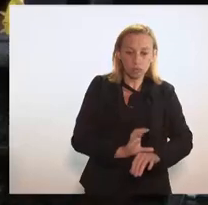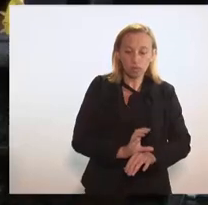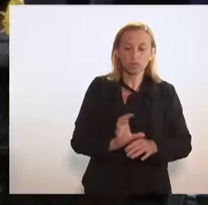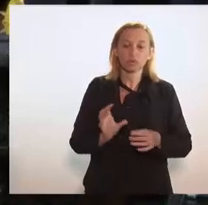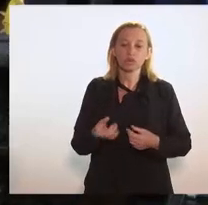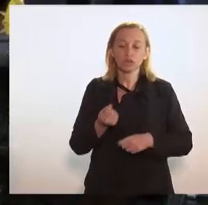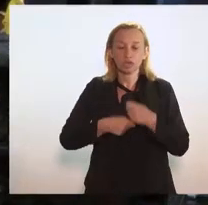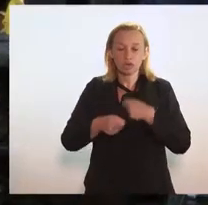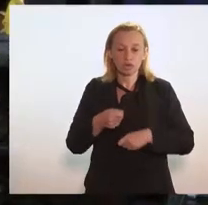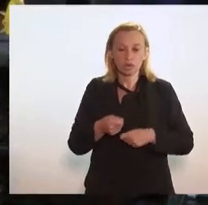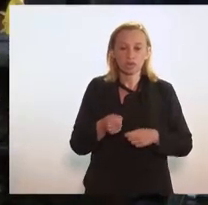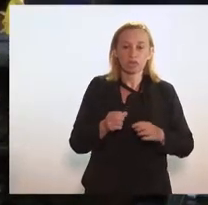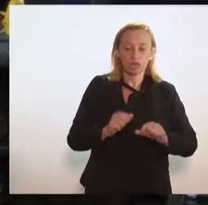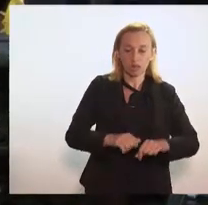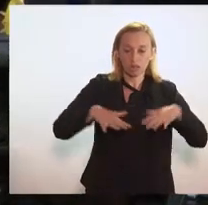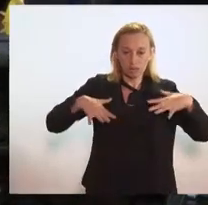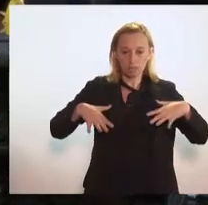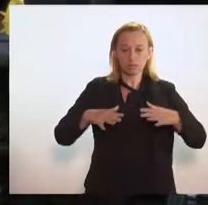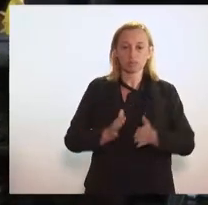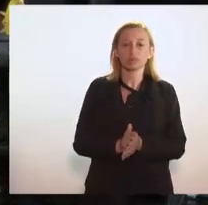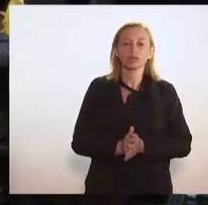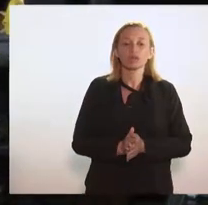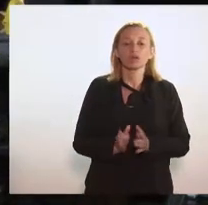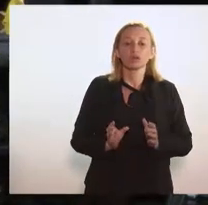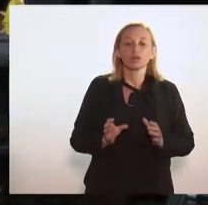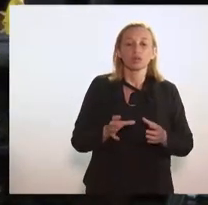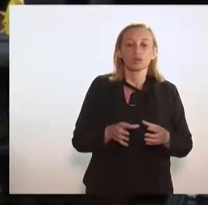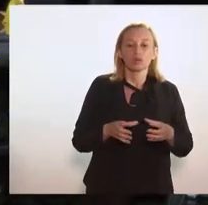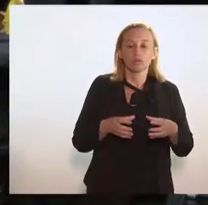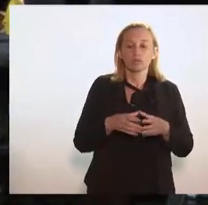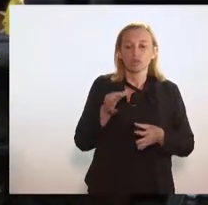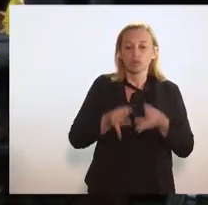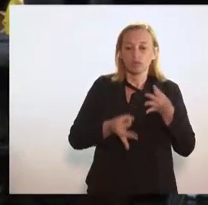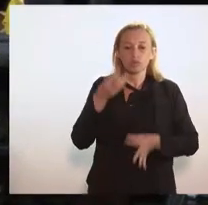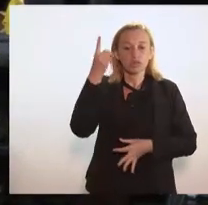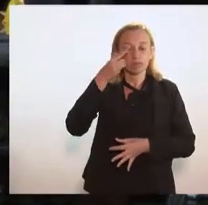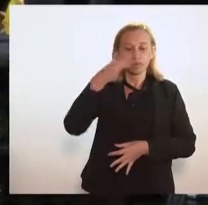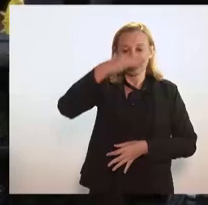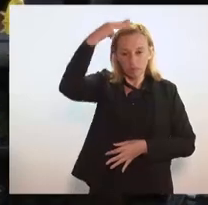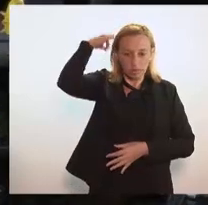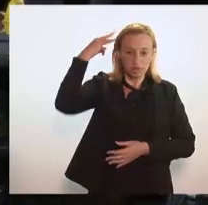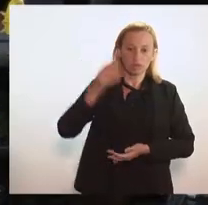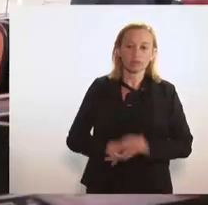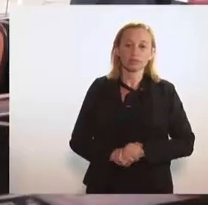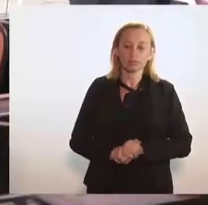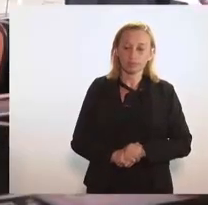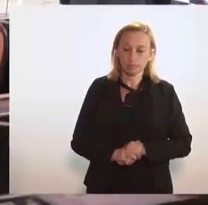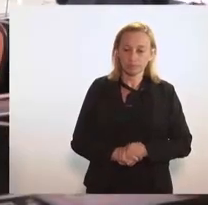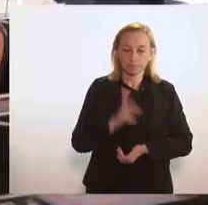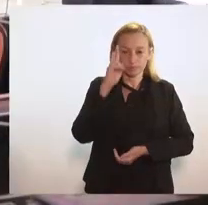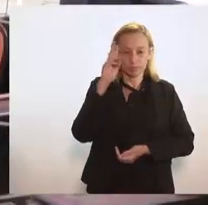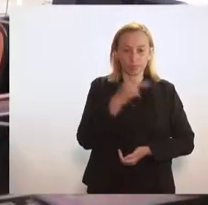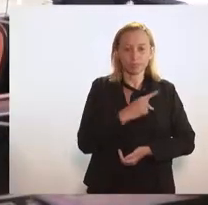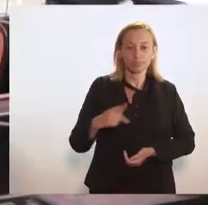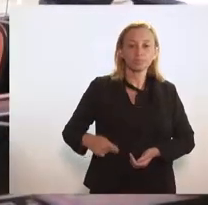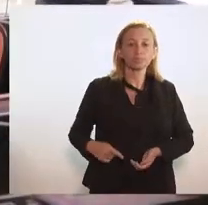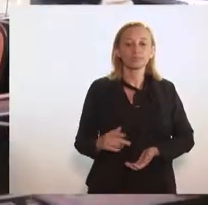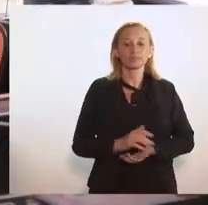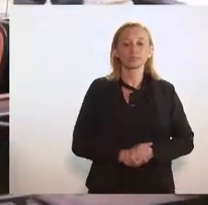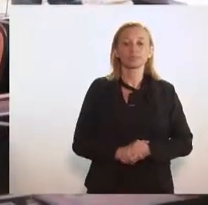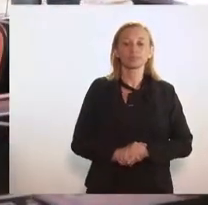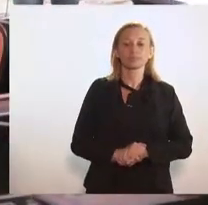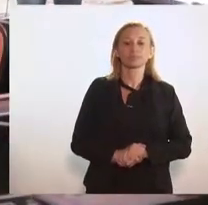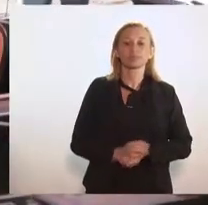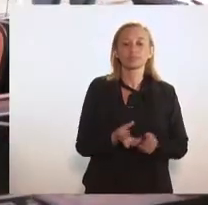as emendas de plenário Qual é a medida parecer pela comissão constantes resultado mato pode ser seu presidente aparecer